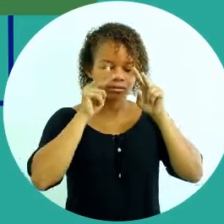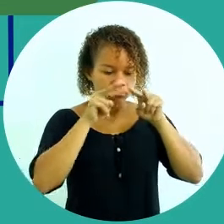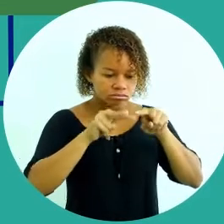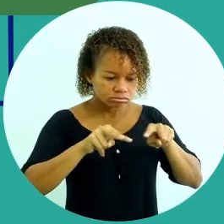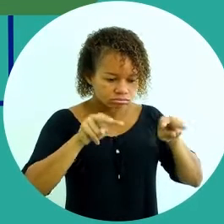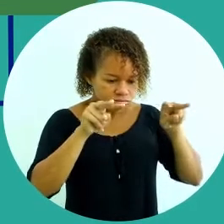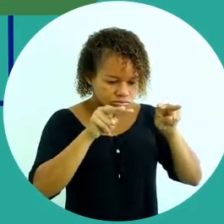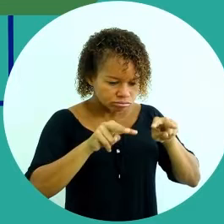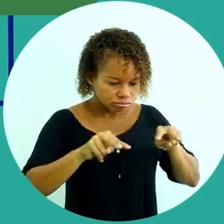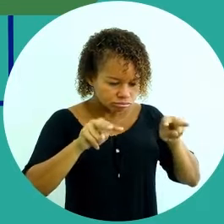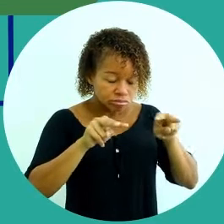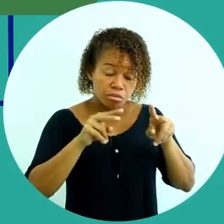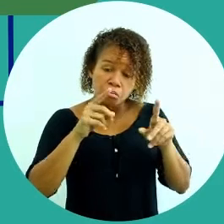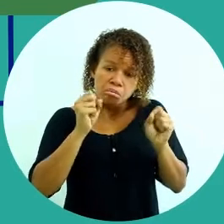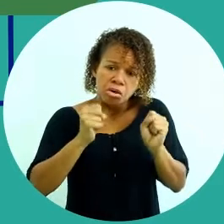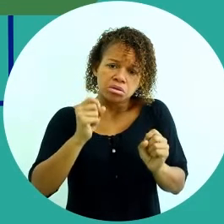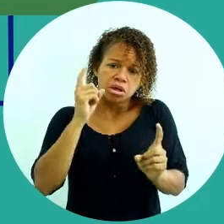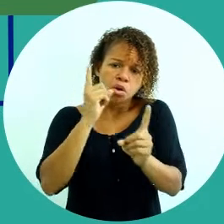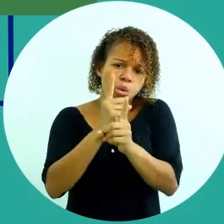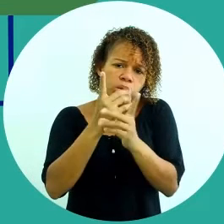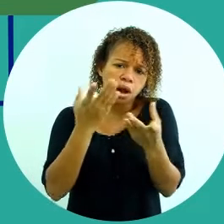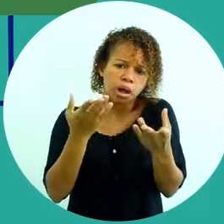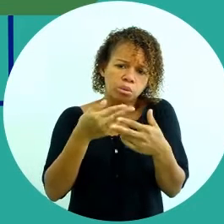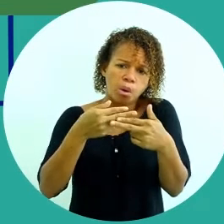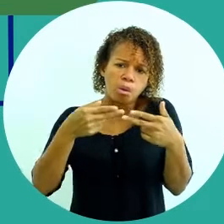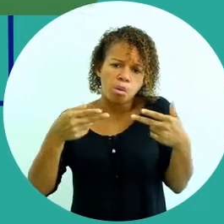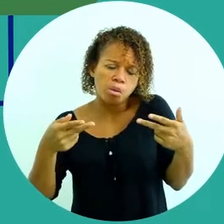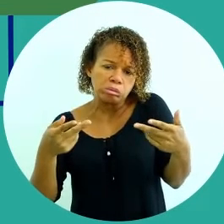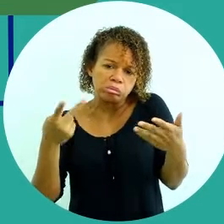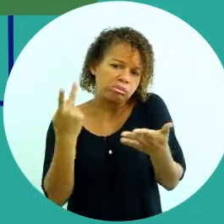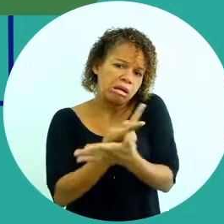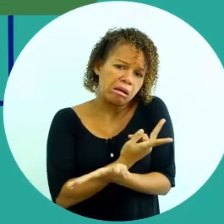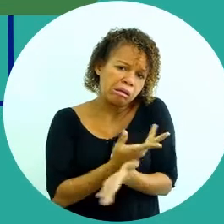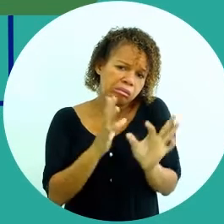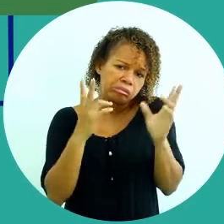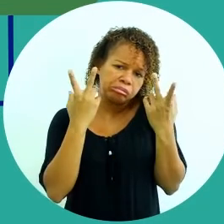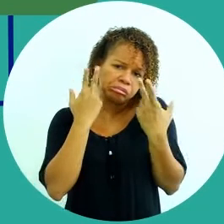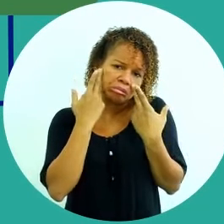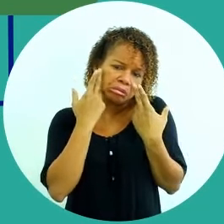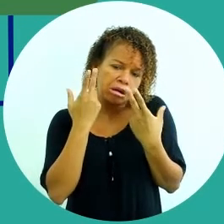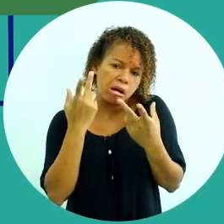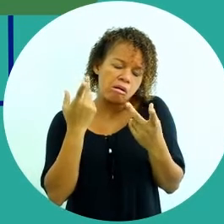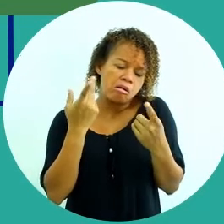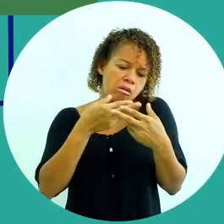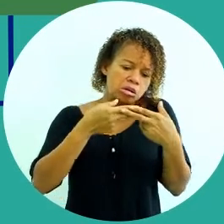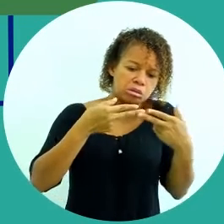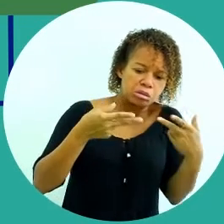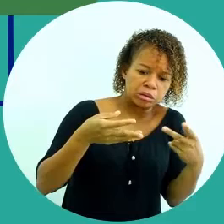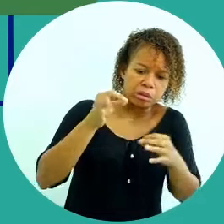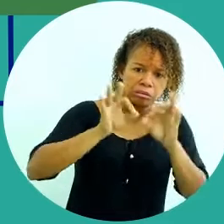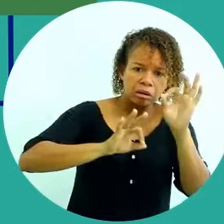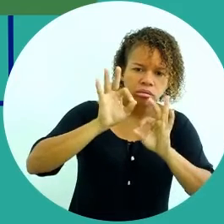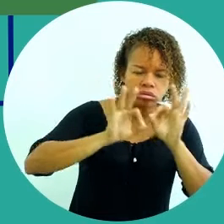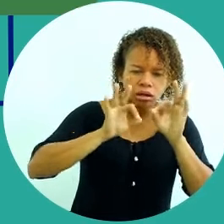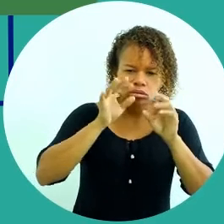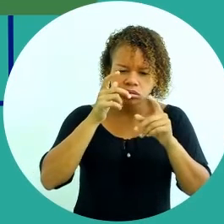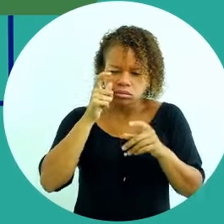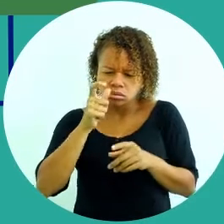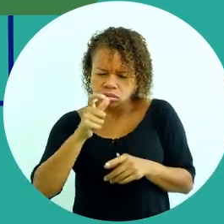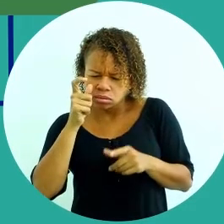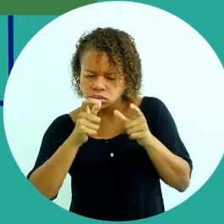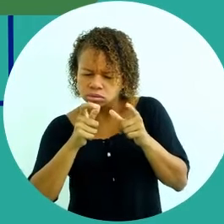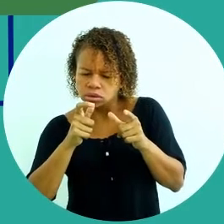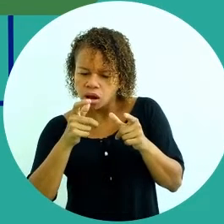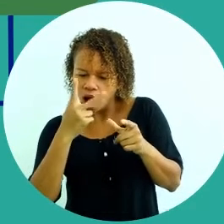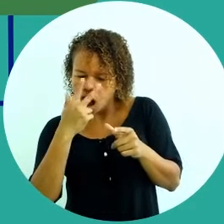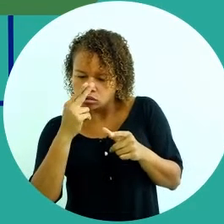seja, pode ser encontrado ou encontrados algumas falhas ou alguns pontos que deveriam ser melhores